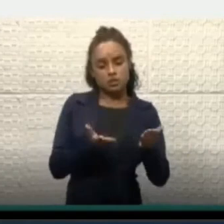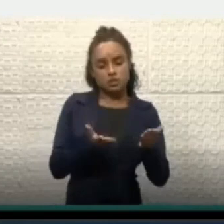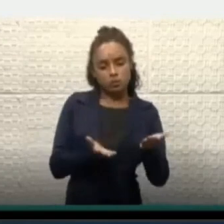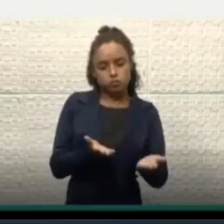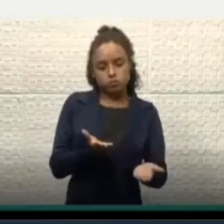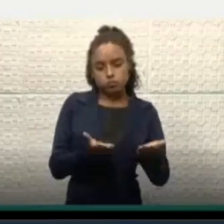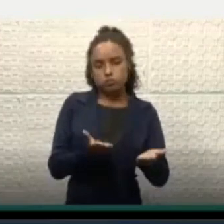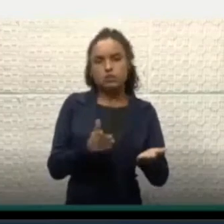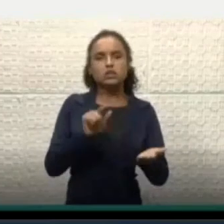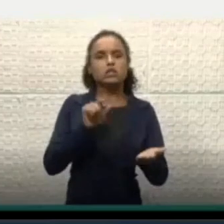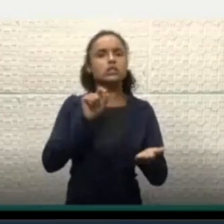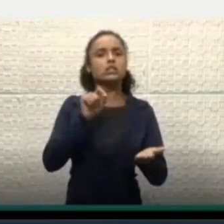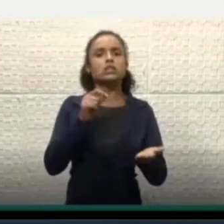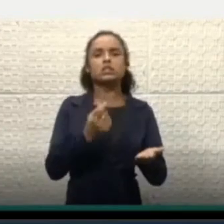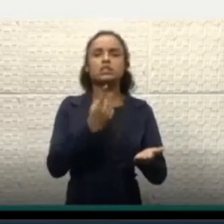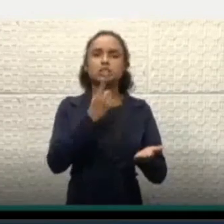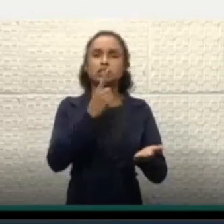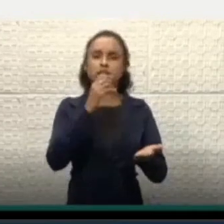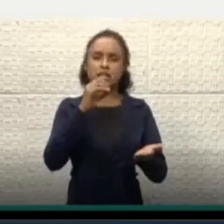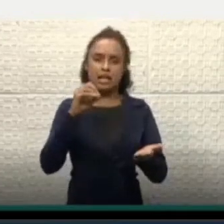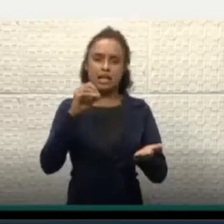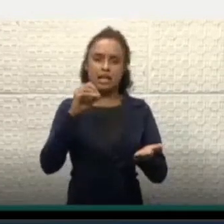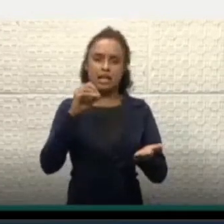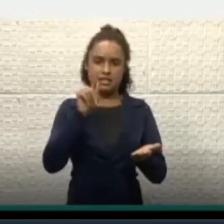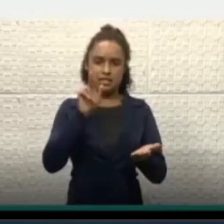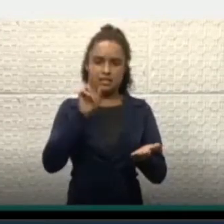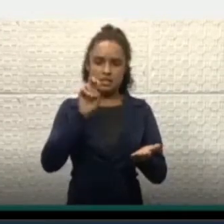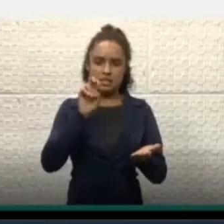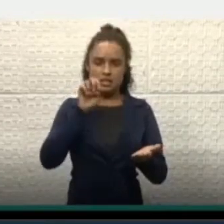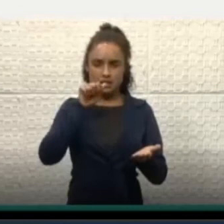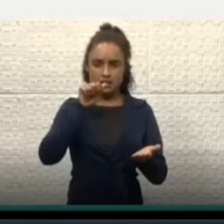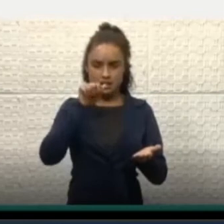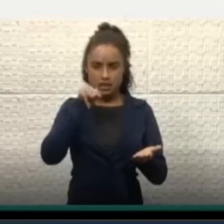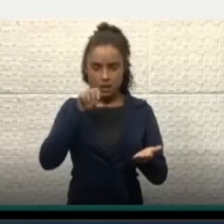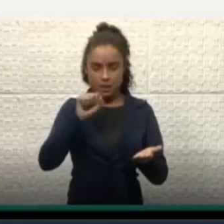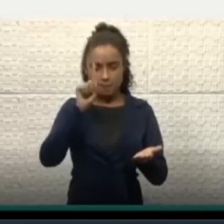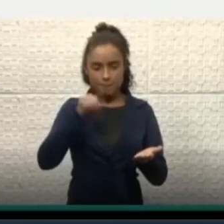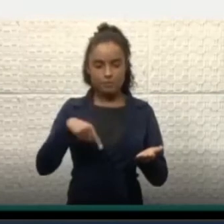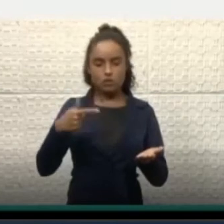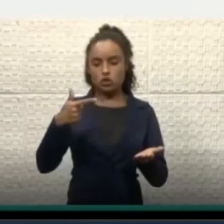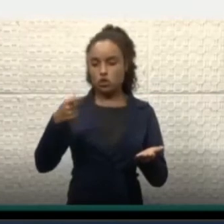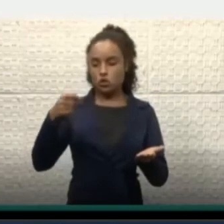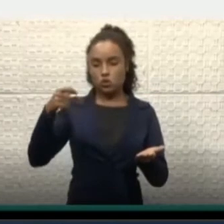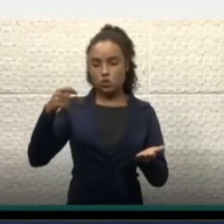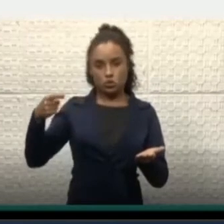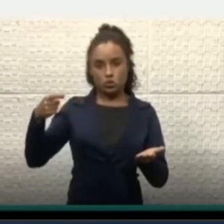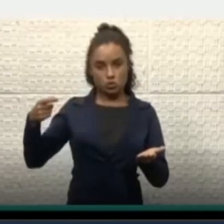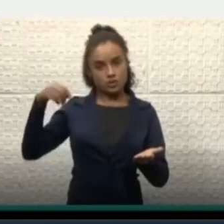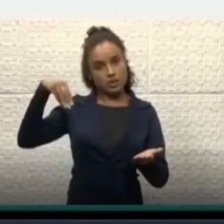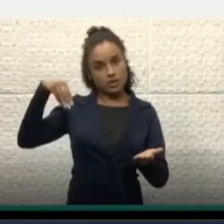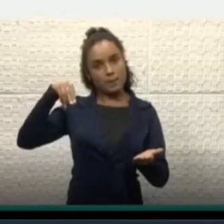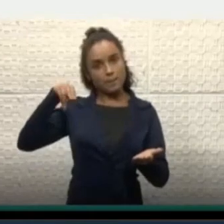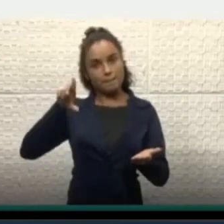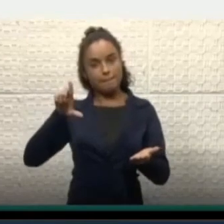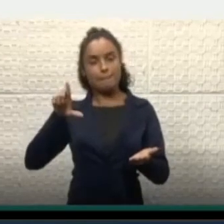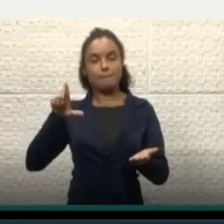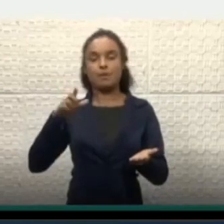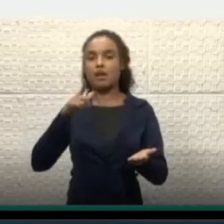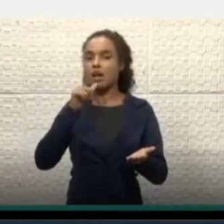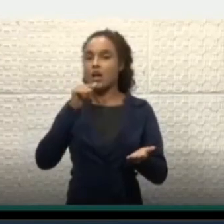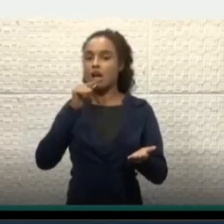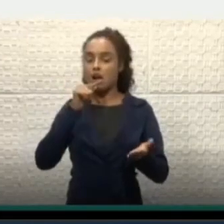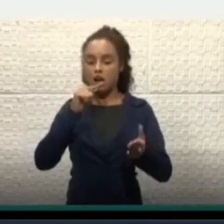pesagem e determinar aí 100 gramas em 200 ml de água. Então, nós vamos separar